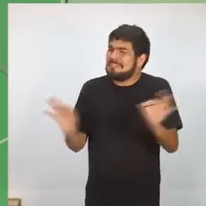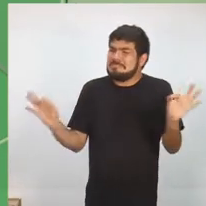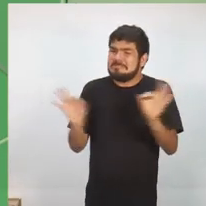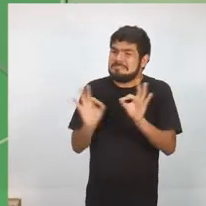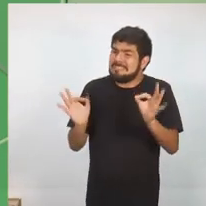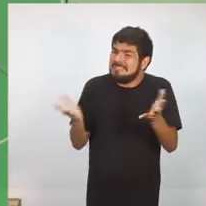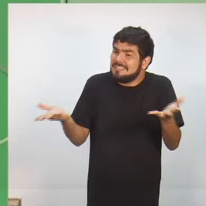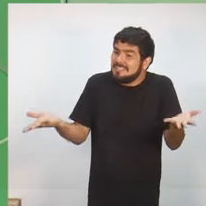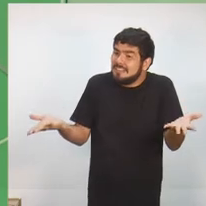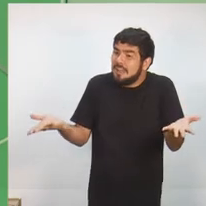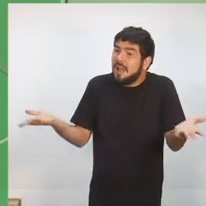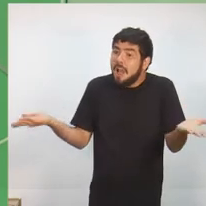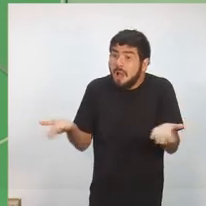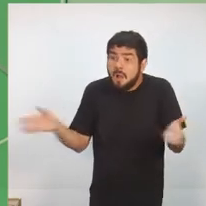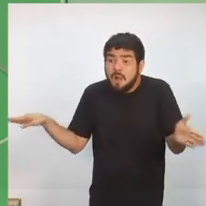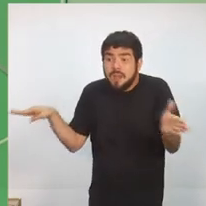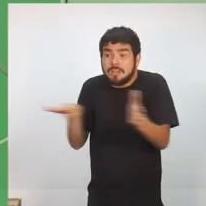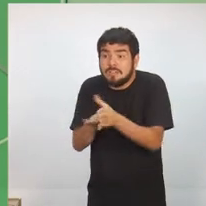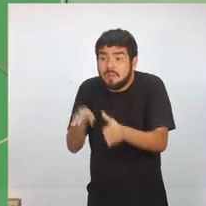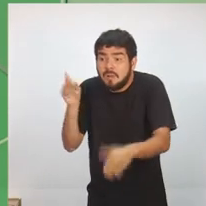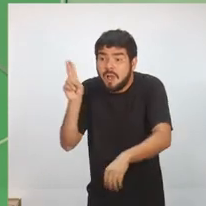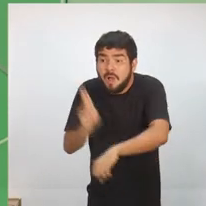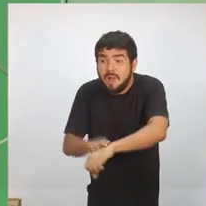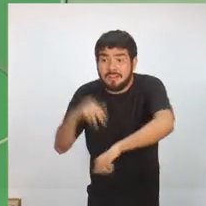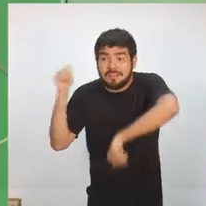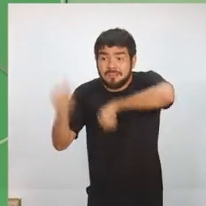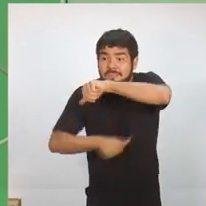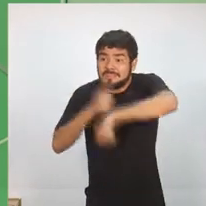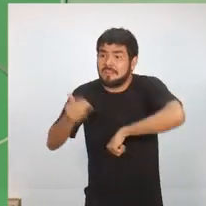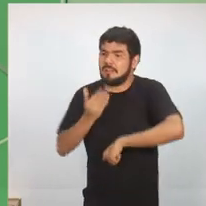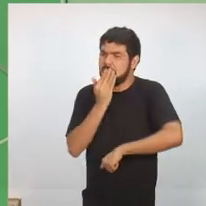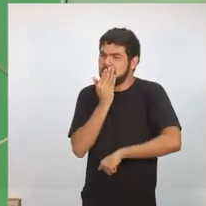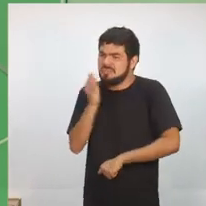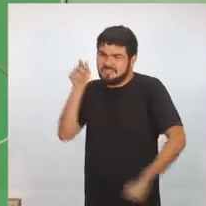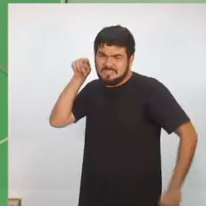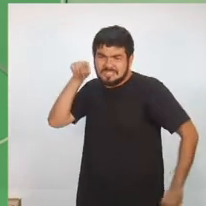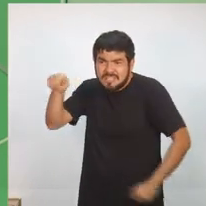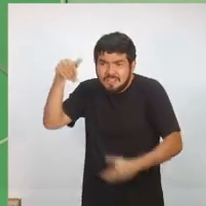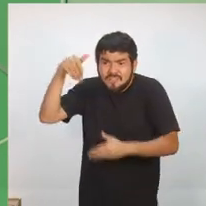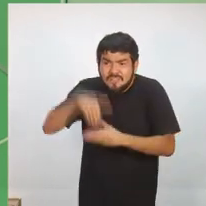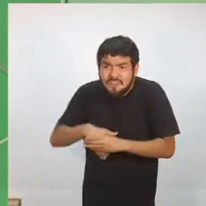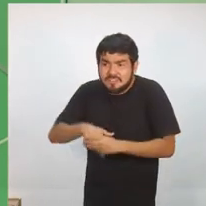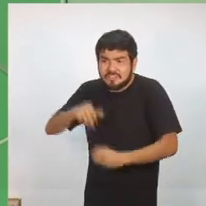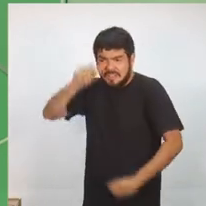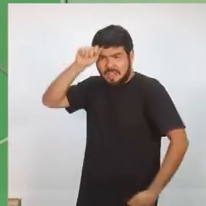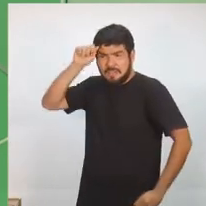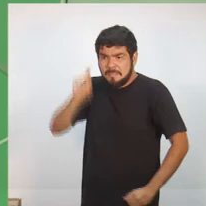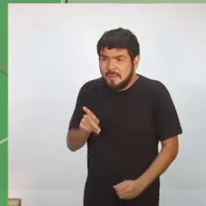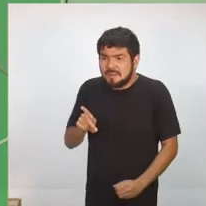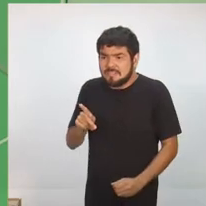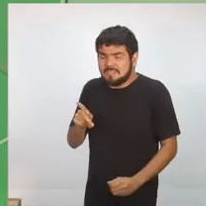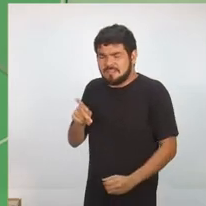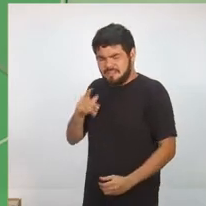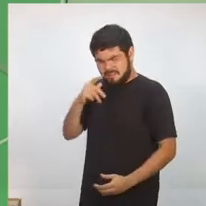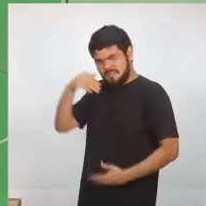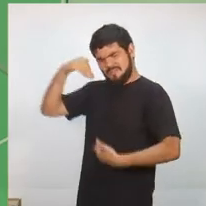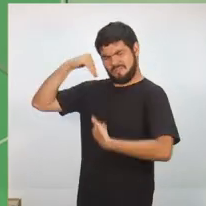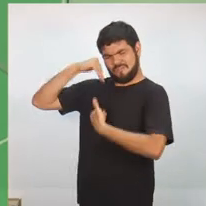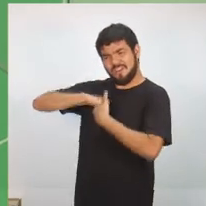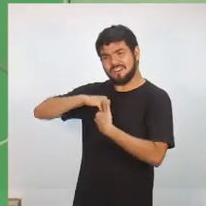acontecendo. Então chegou a hora da mudança e nós estamos pedindo o seu voto, que você aposte e nos dê o voto de